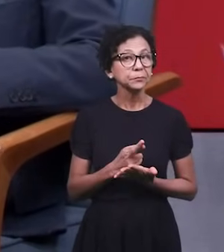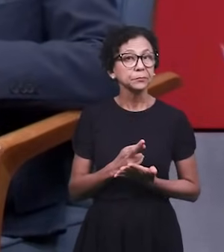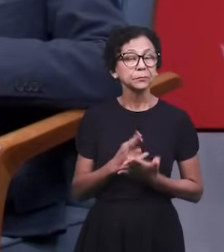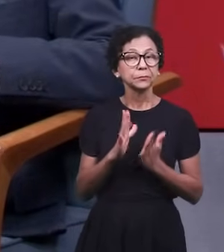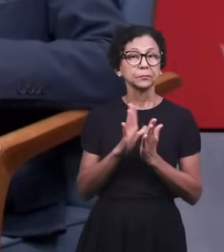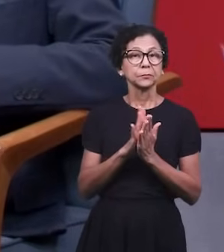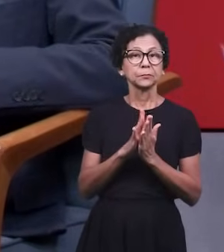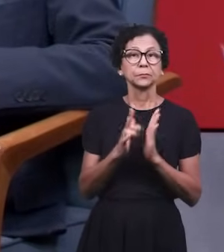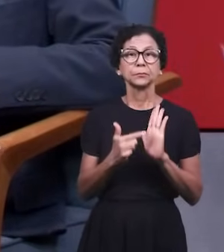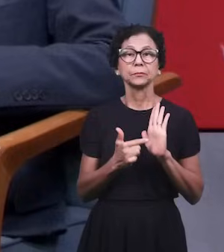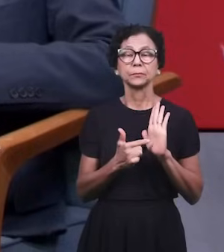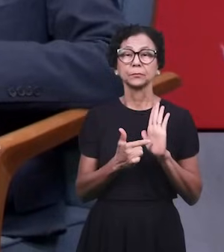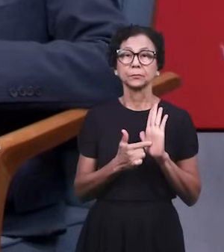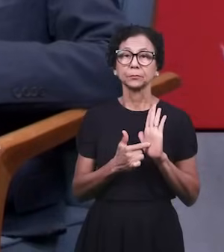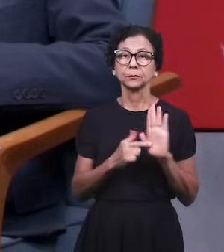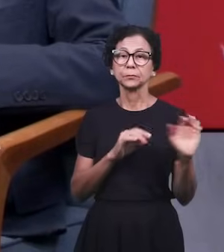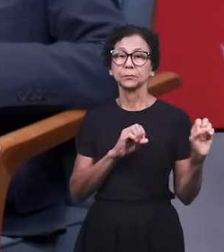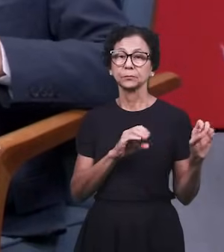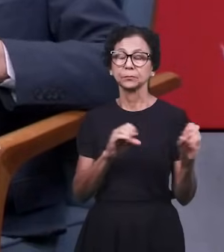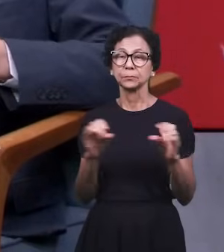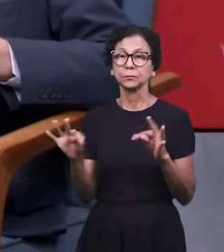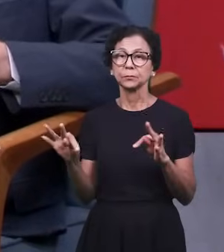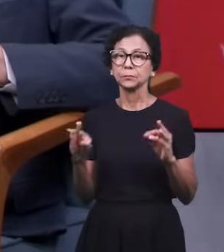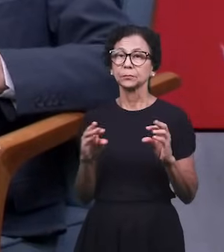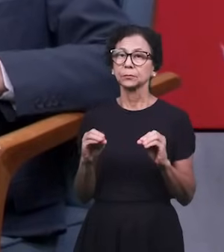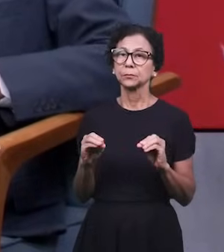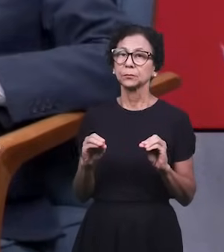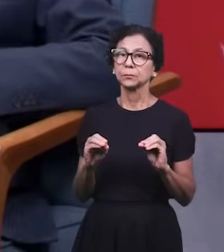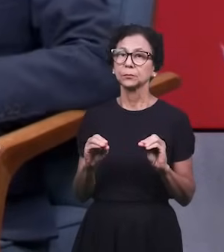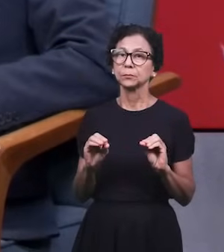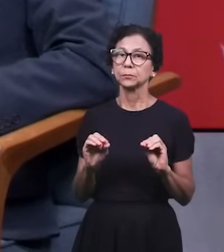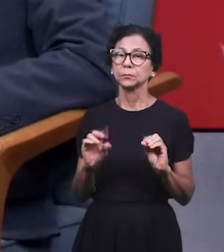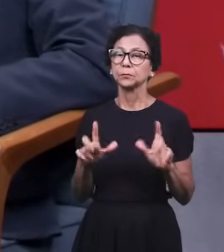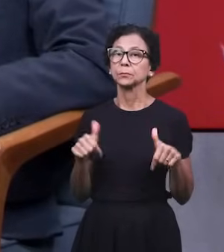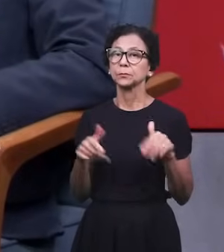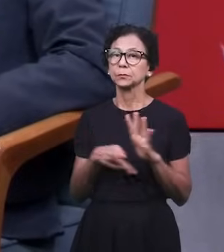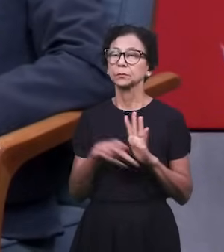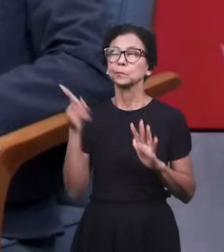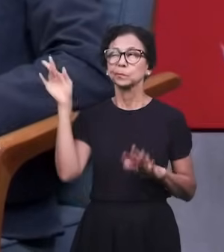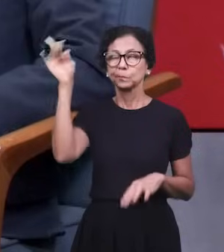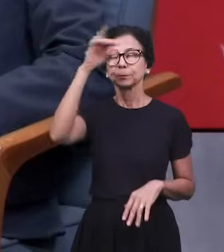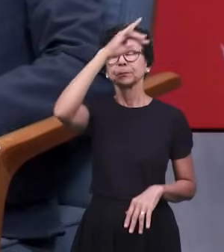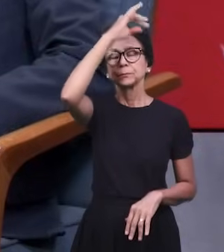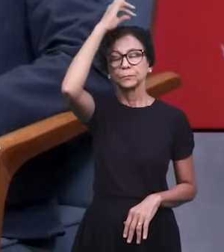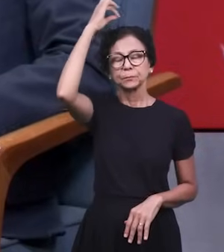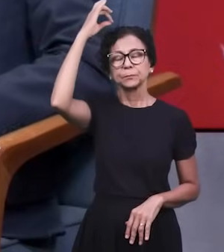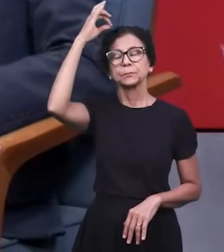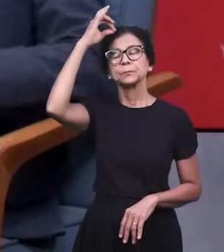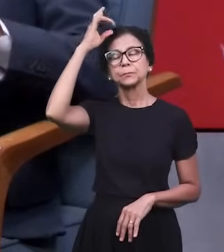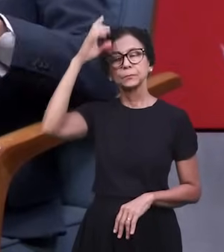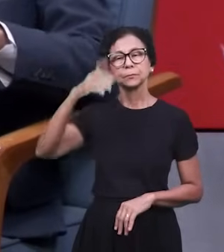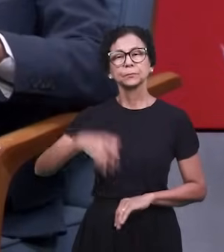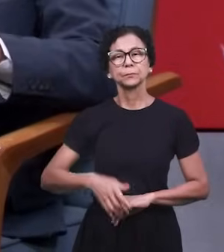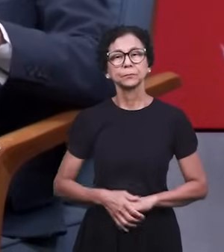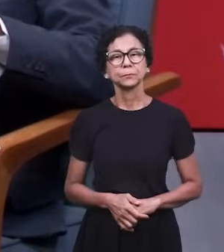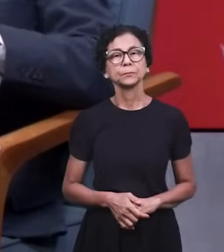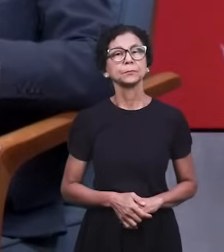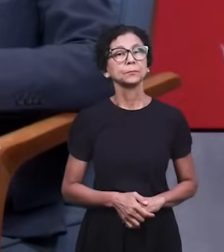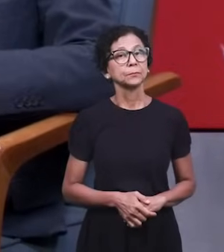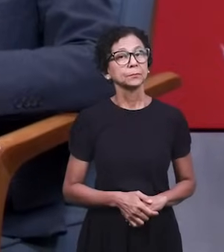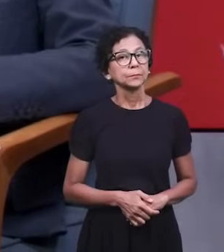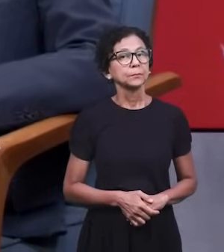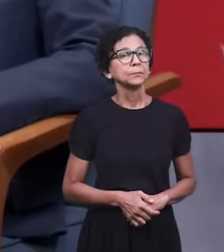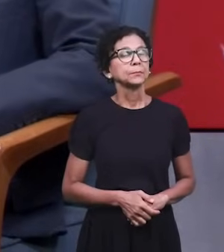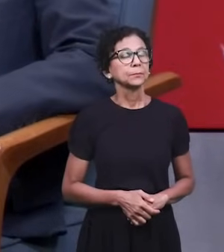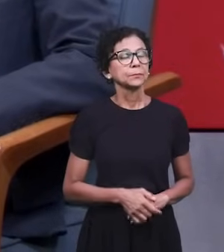pela operação do Espírito Santo, por isso nós estamos vendo que há uma operação do Espírito Santo no Velho Testamento, e toda a